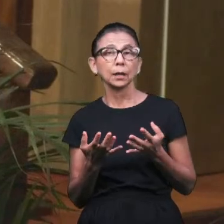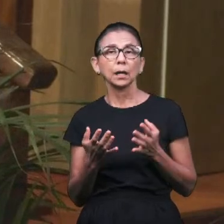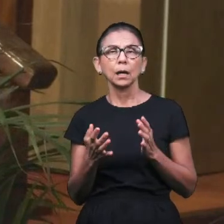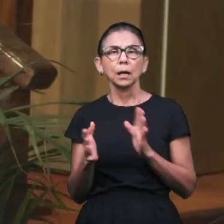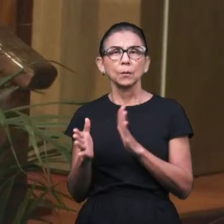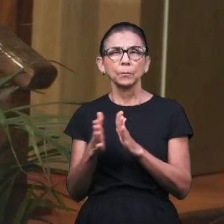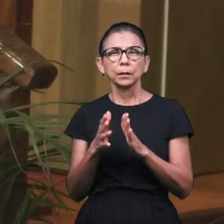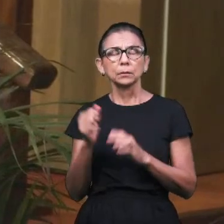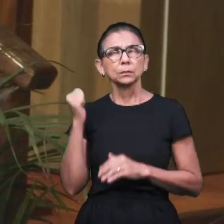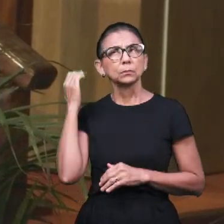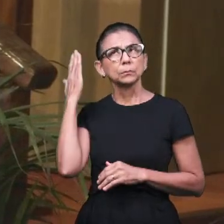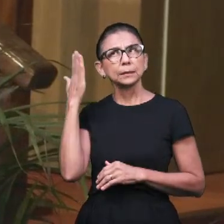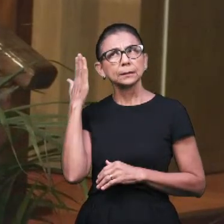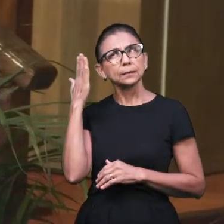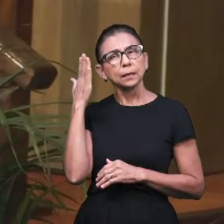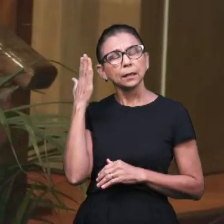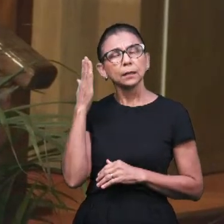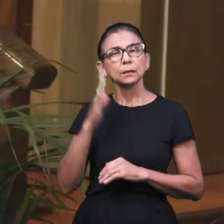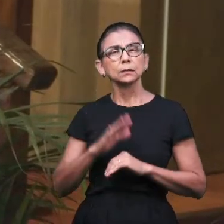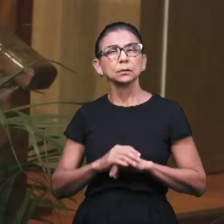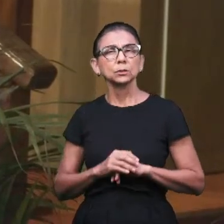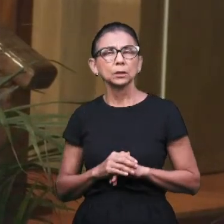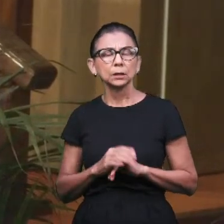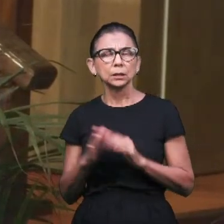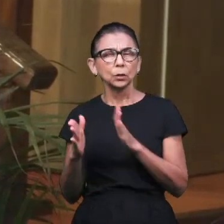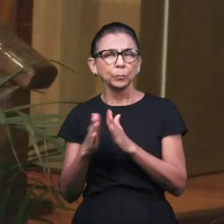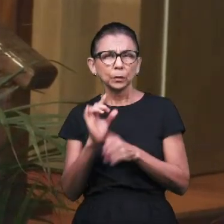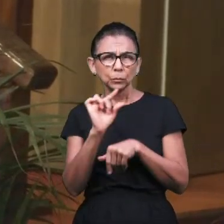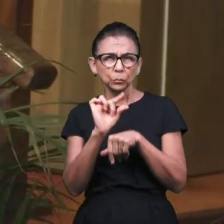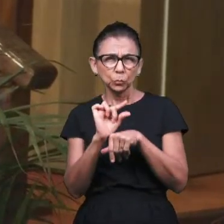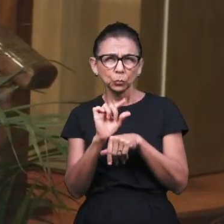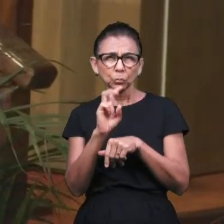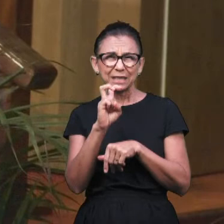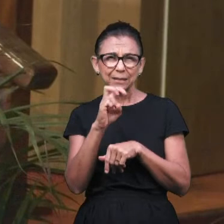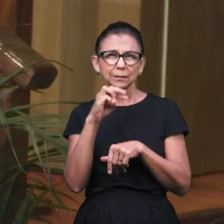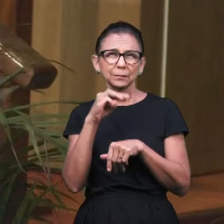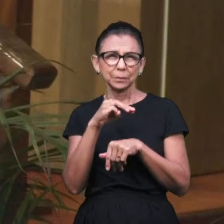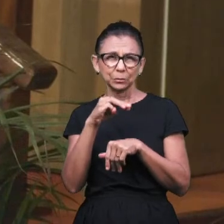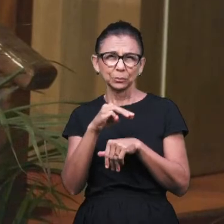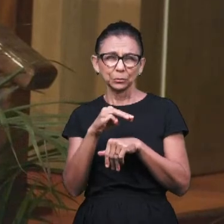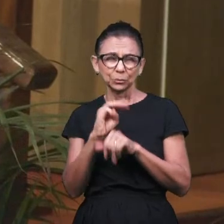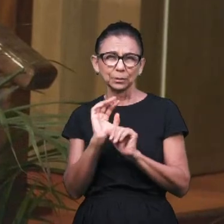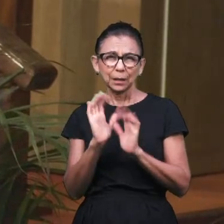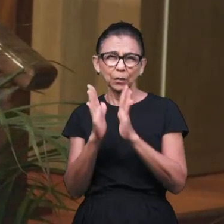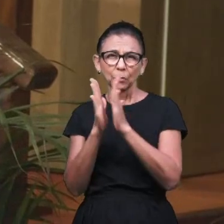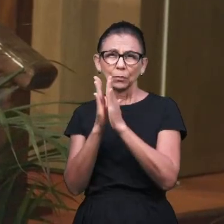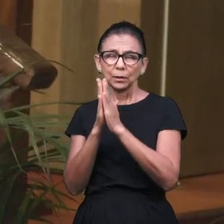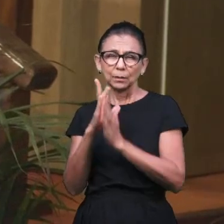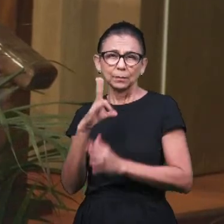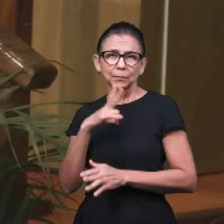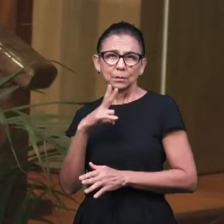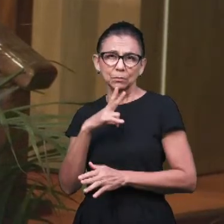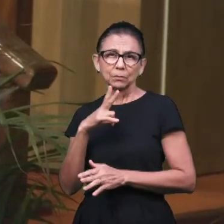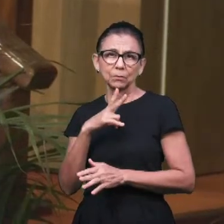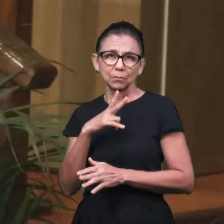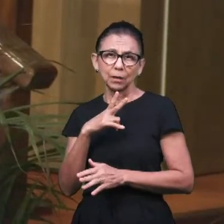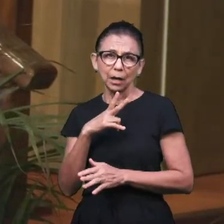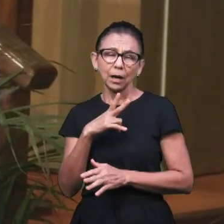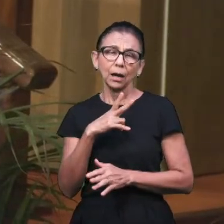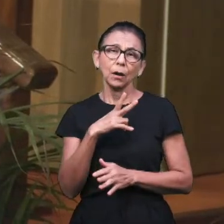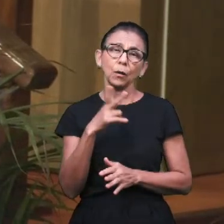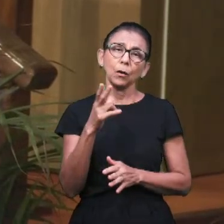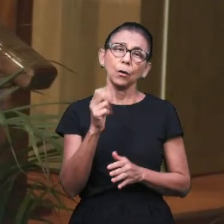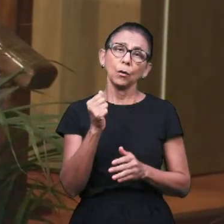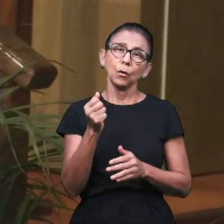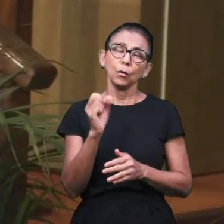5 minutos de oração, onde os próprios familiares, né, oram pelas suas